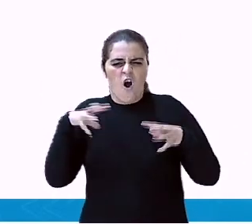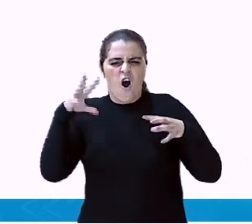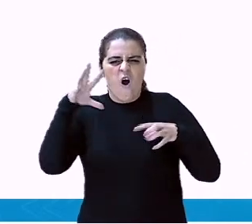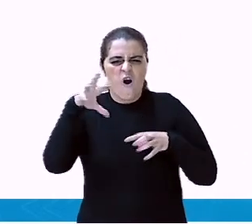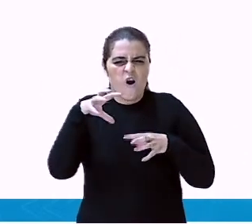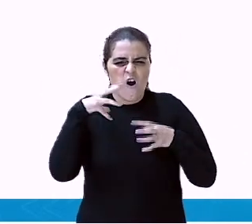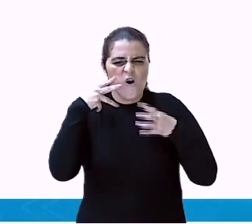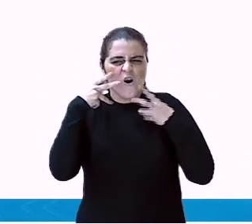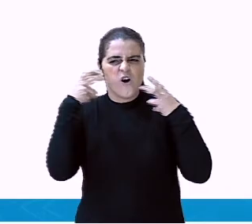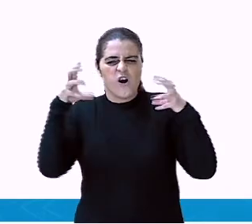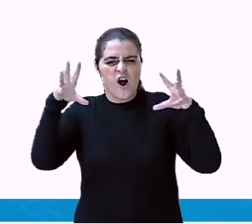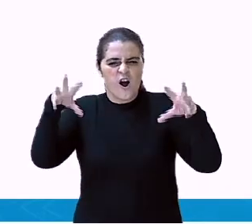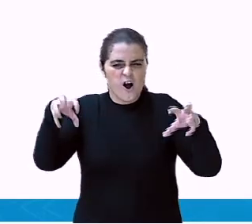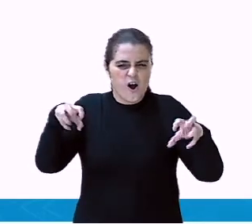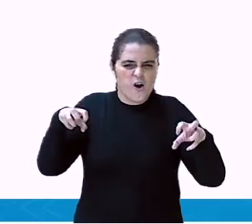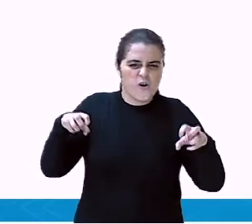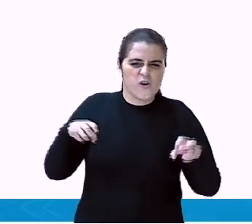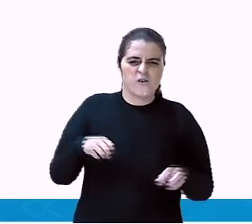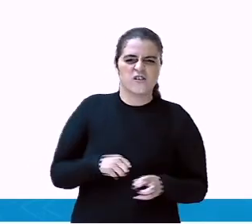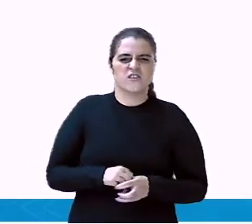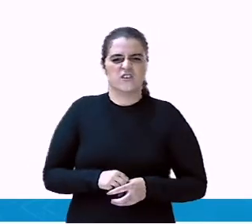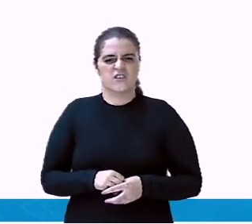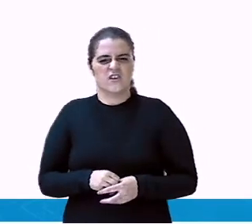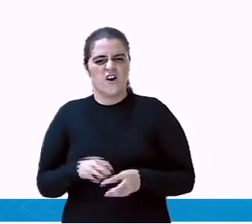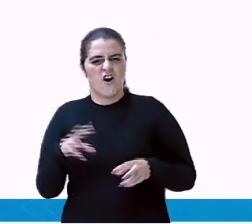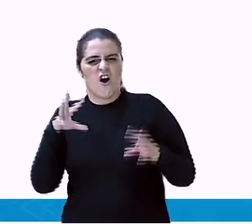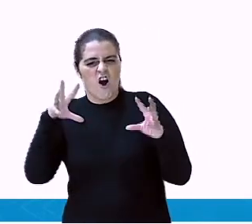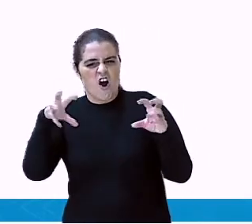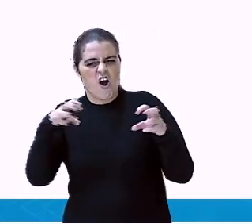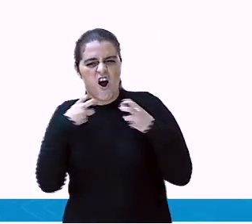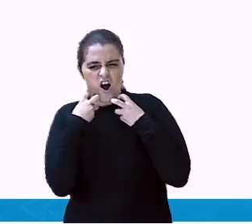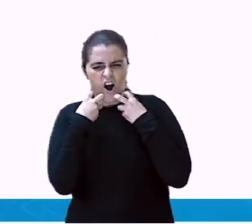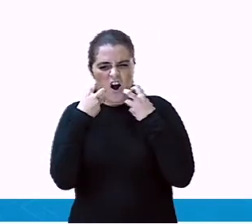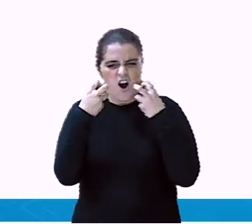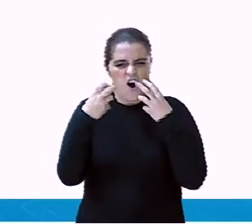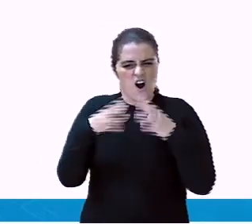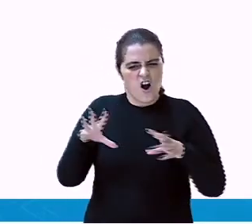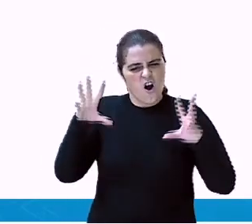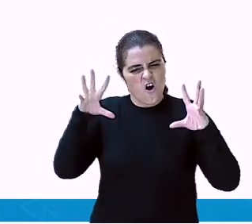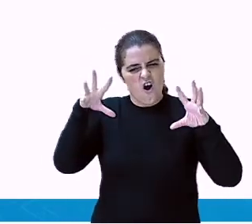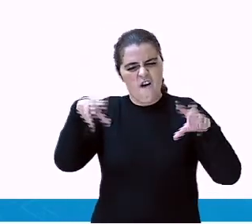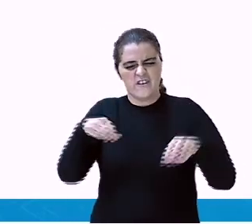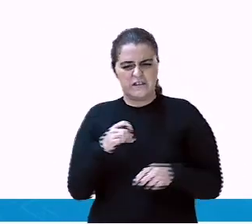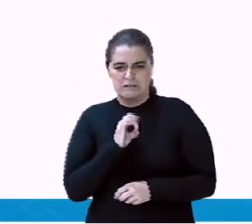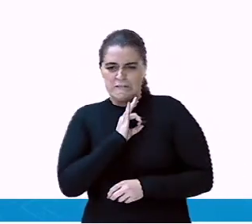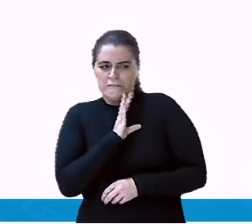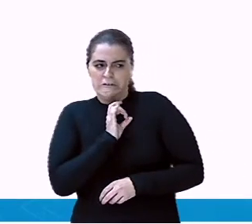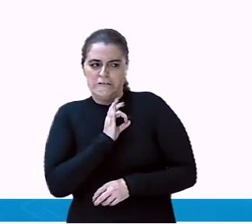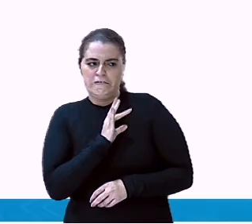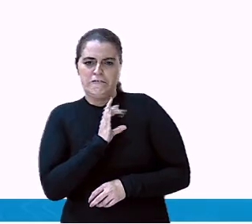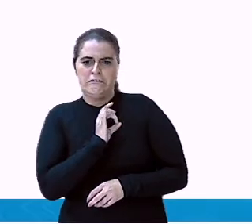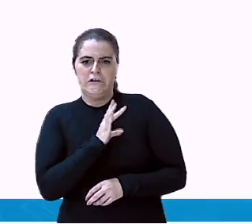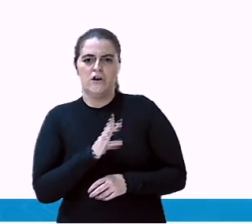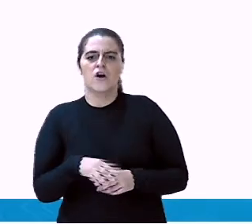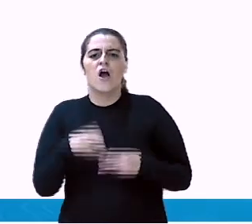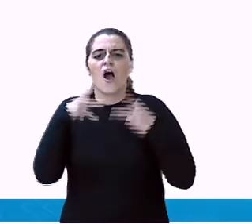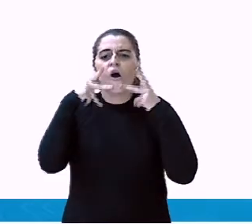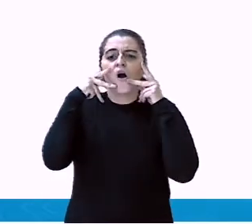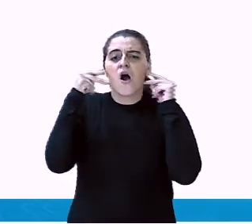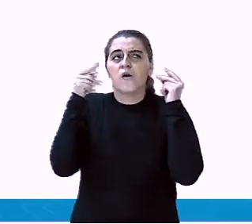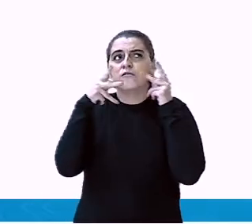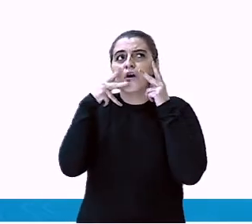o leão faz? Uau! Barulho alto, bravo, não é mesmo? Dá até medo na gente. E o